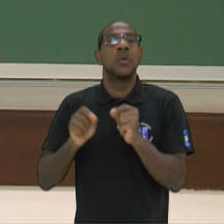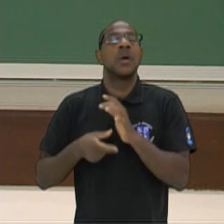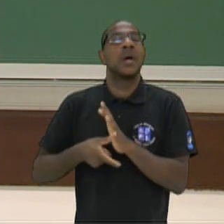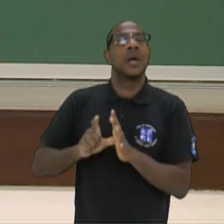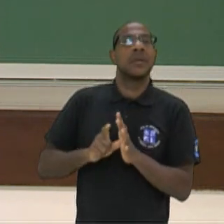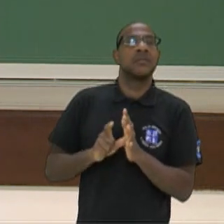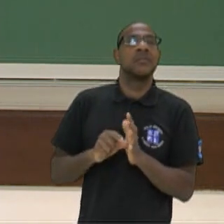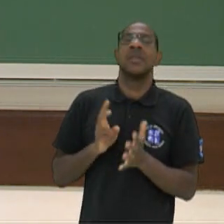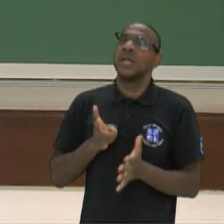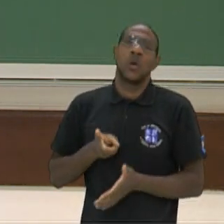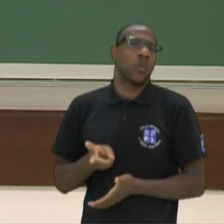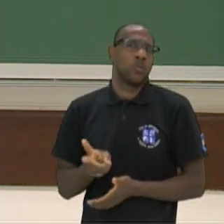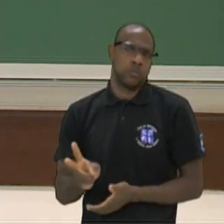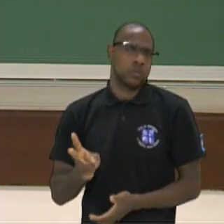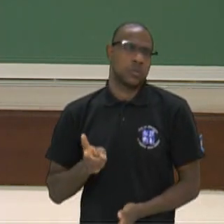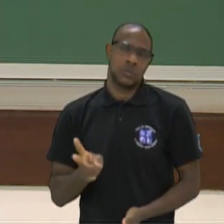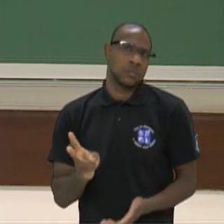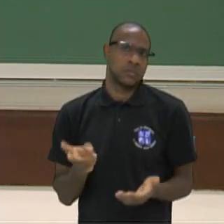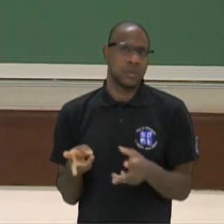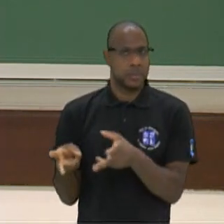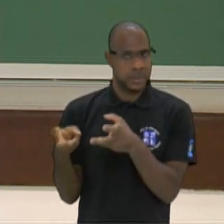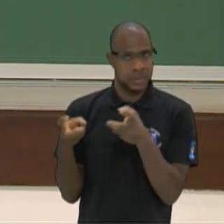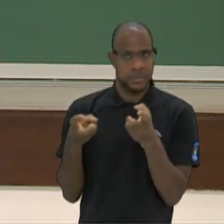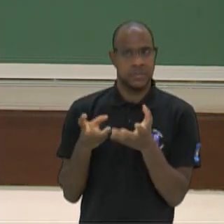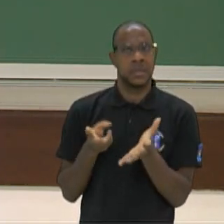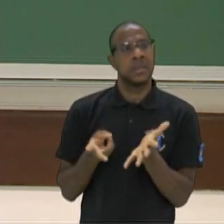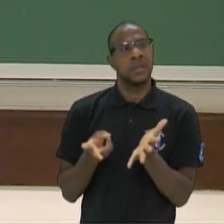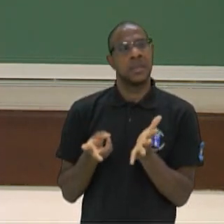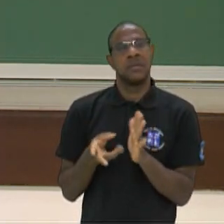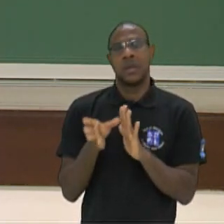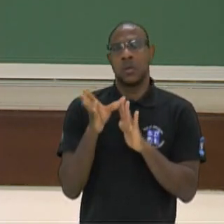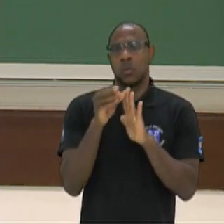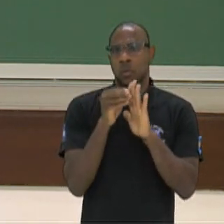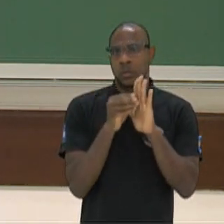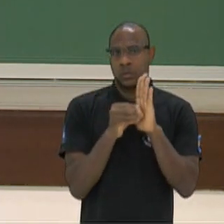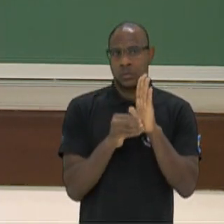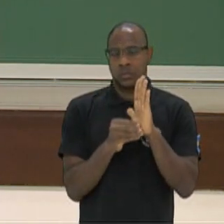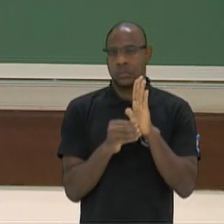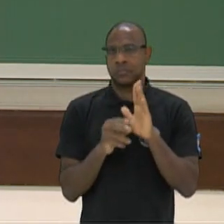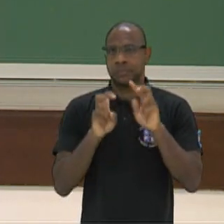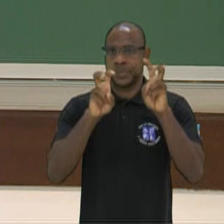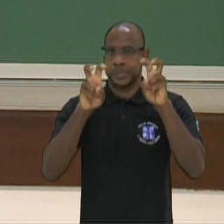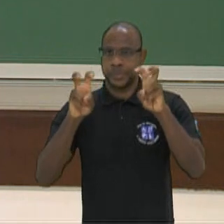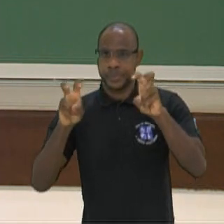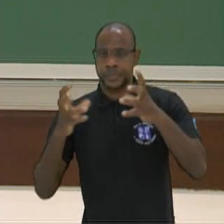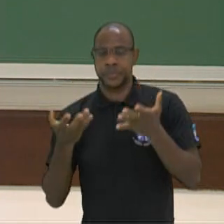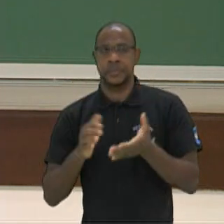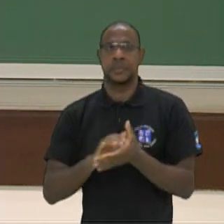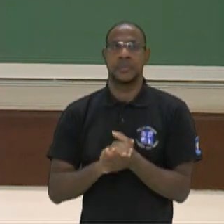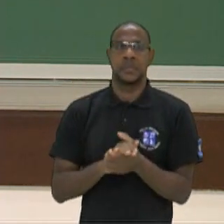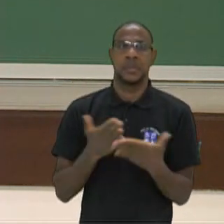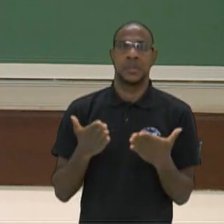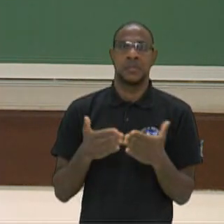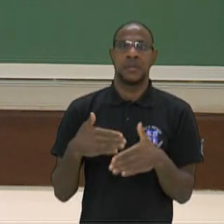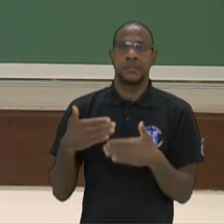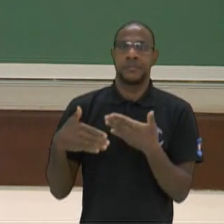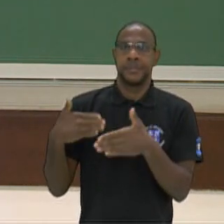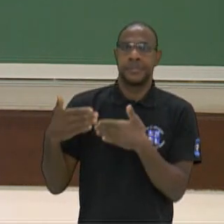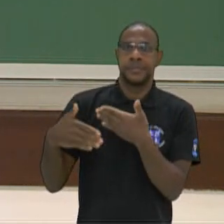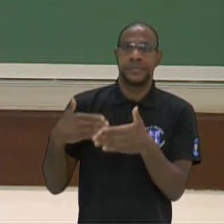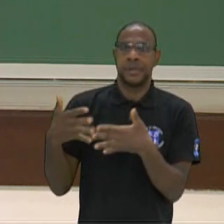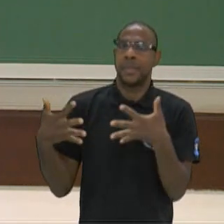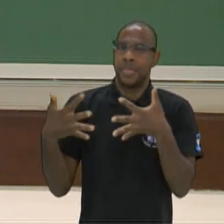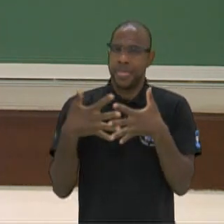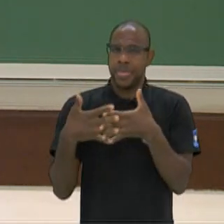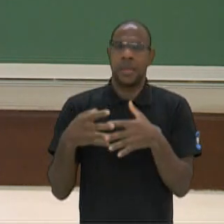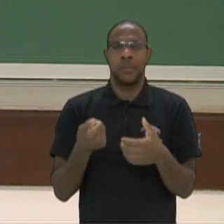uma continuação, vocês vão perceber que é uma continuação de vários assuntos, né? E cada vez ele vai se tornando mais complexo e